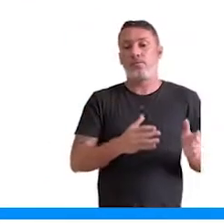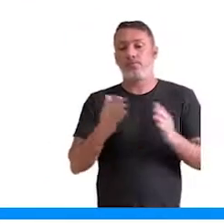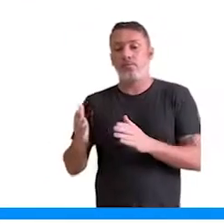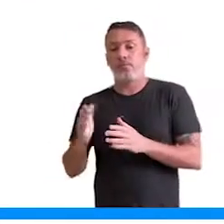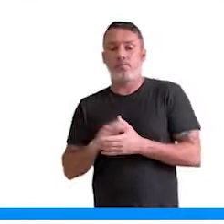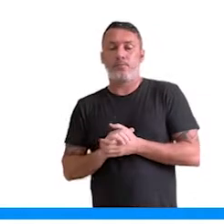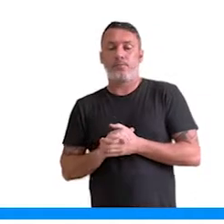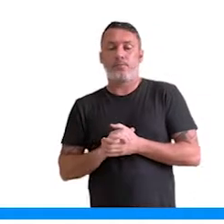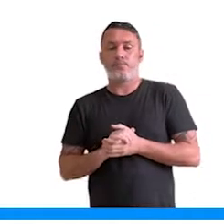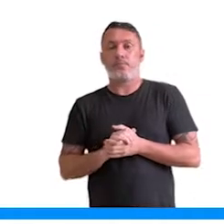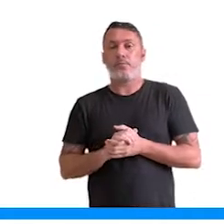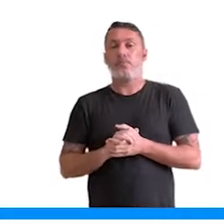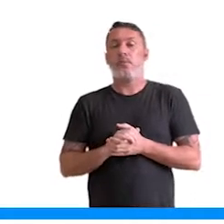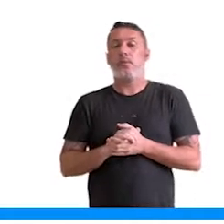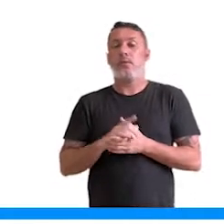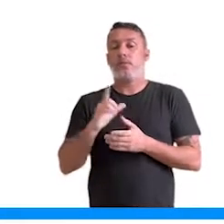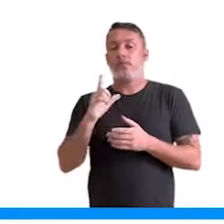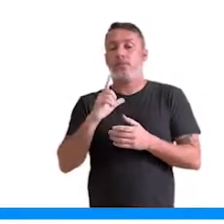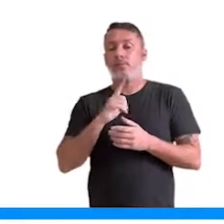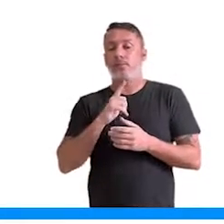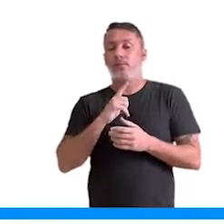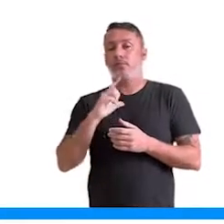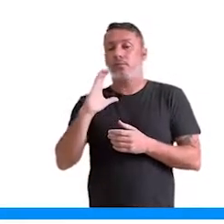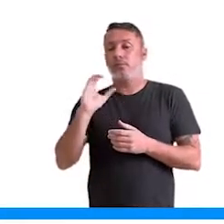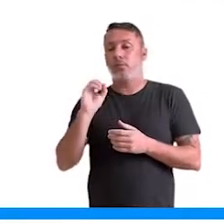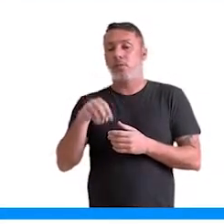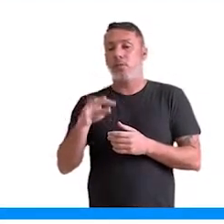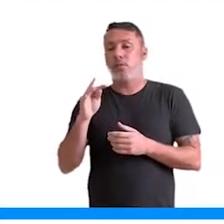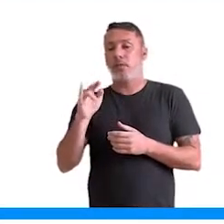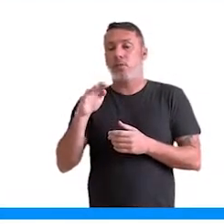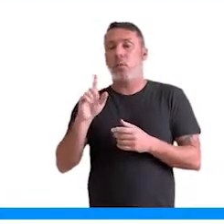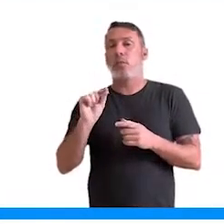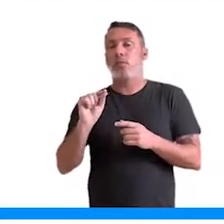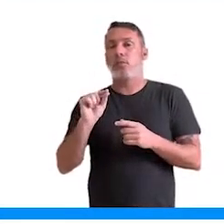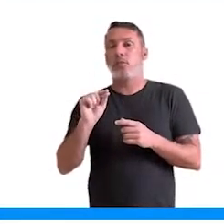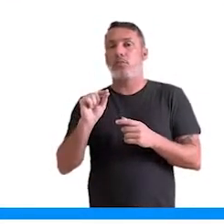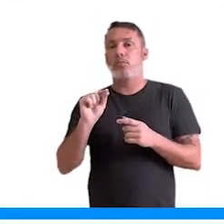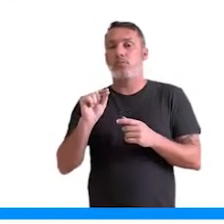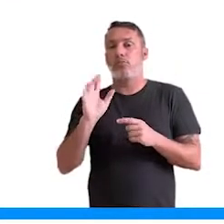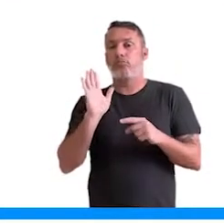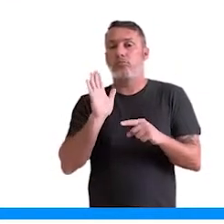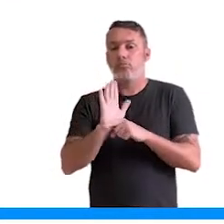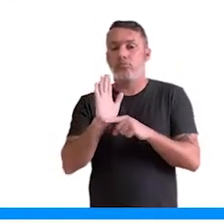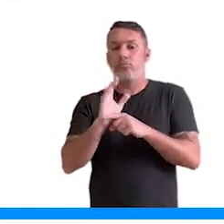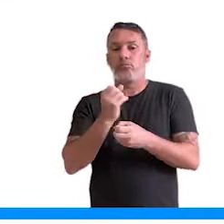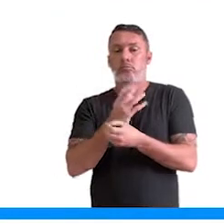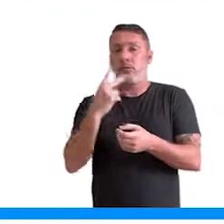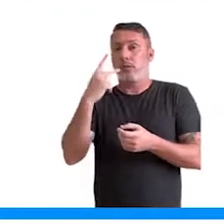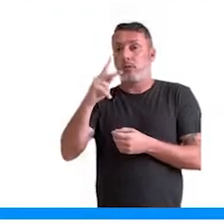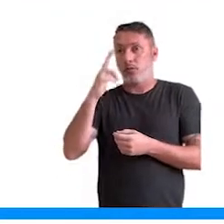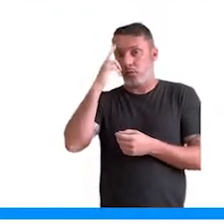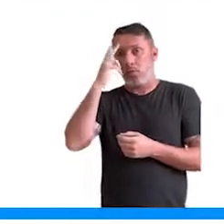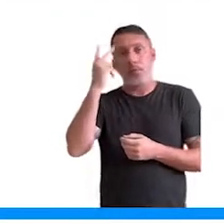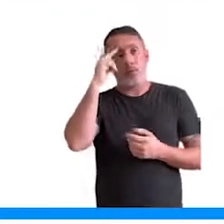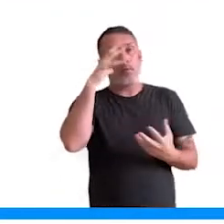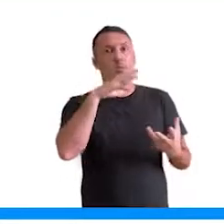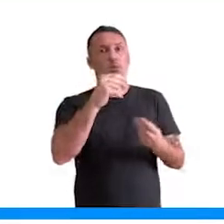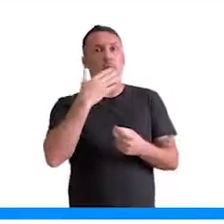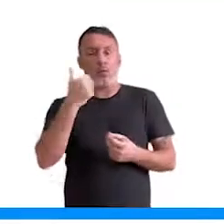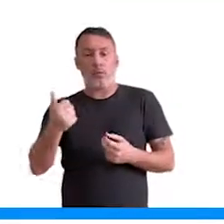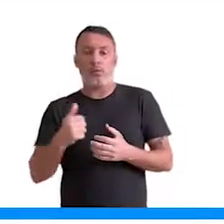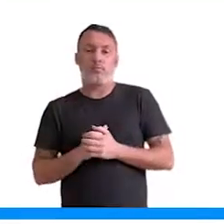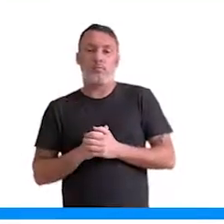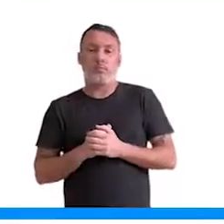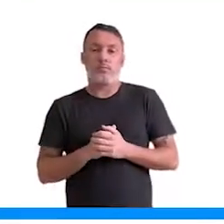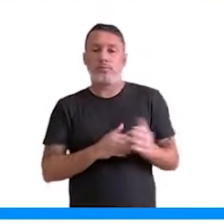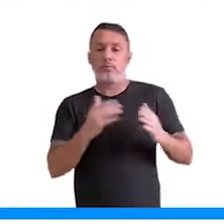Bien? Contribui com tus sueños a um mundo melhor. Contribua com teus sonhos a